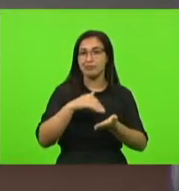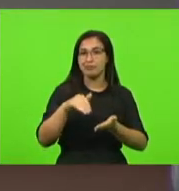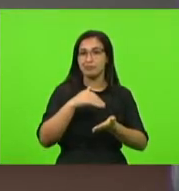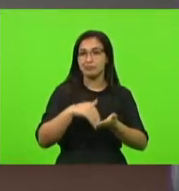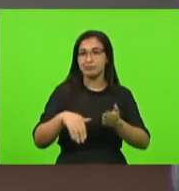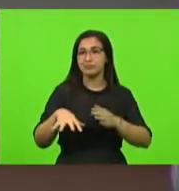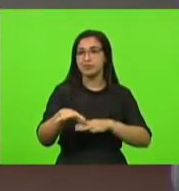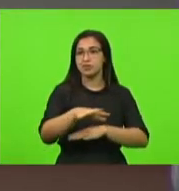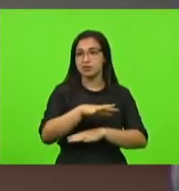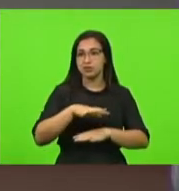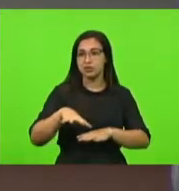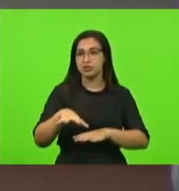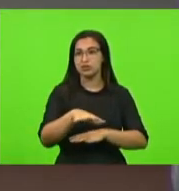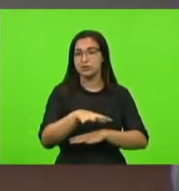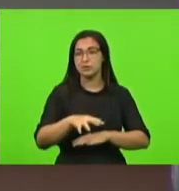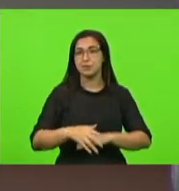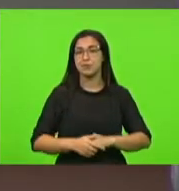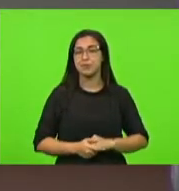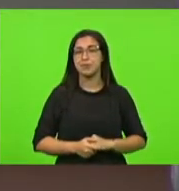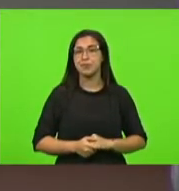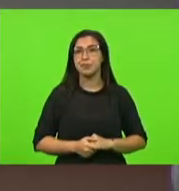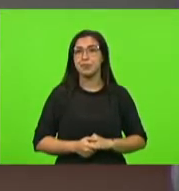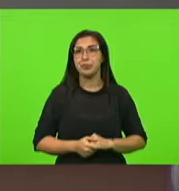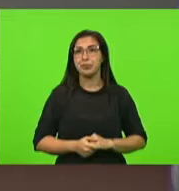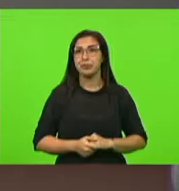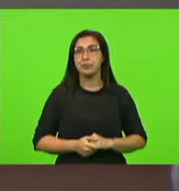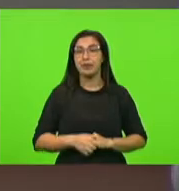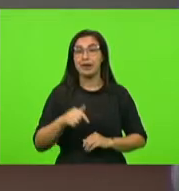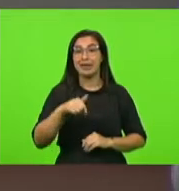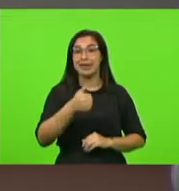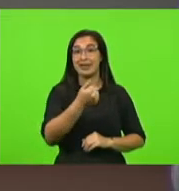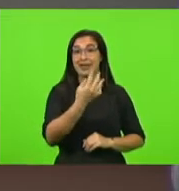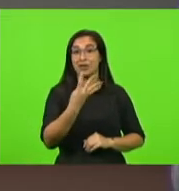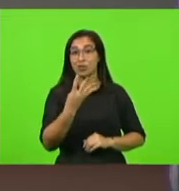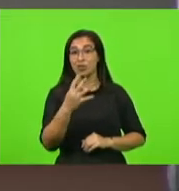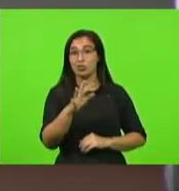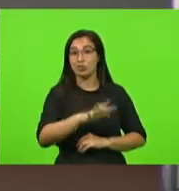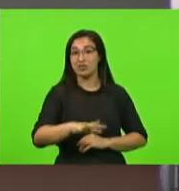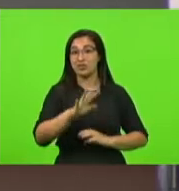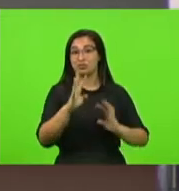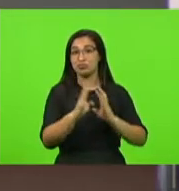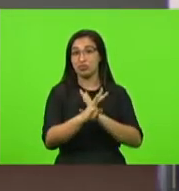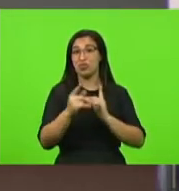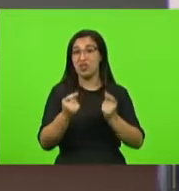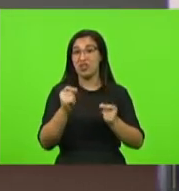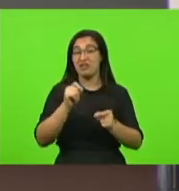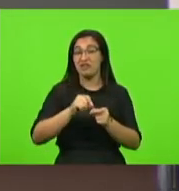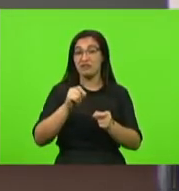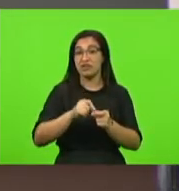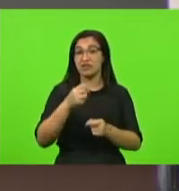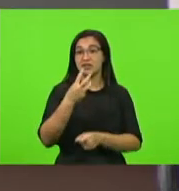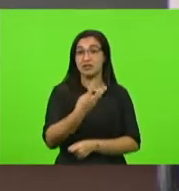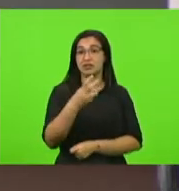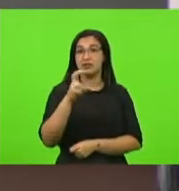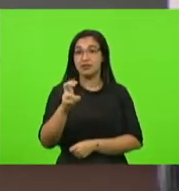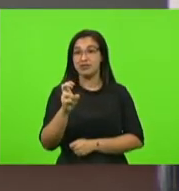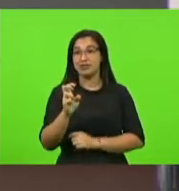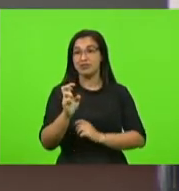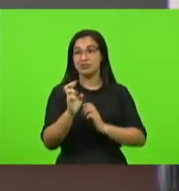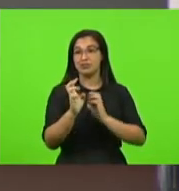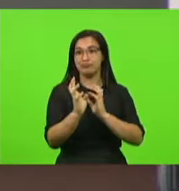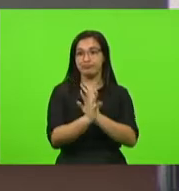regionais. No Brasil tinha 14 regiões metropolitanas, ele queria fazer aqui 35 regiões